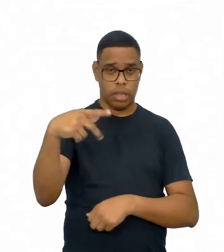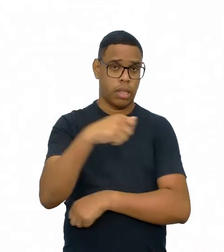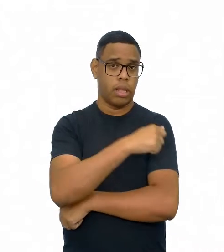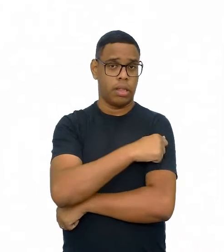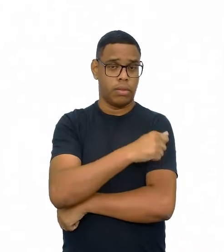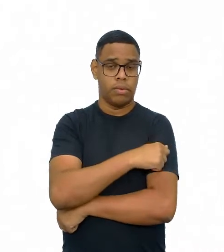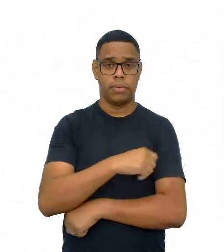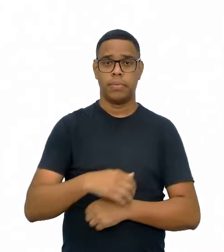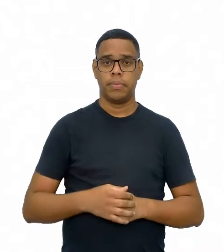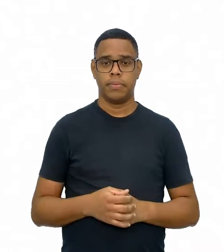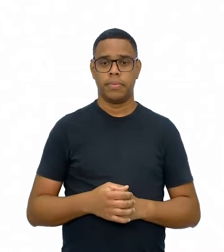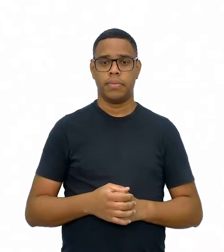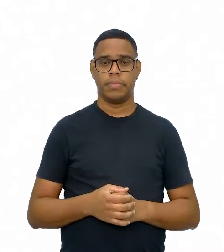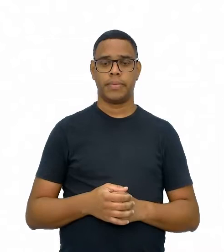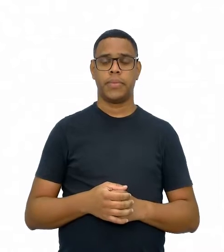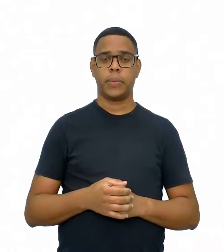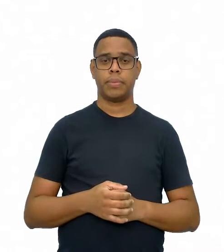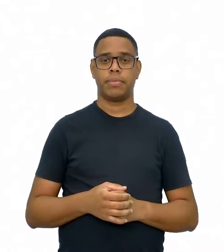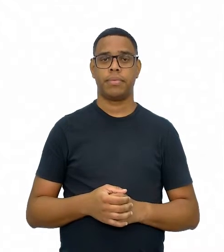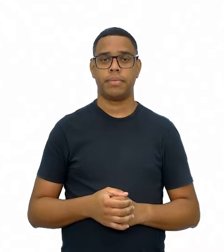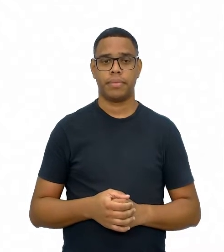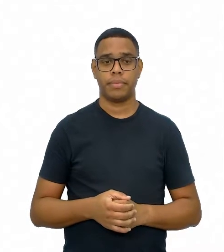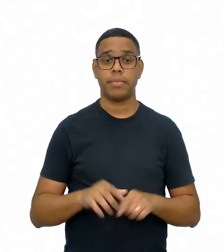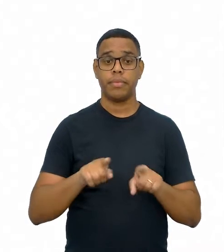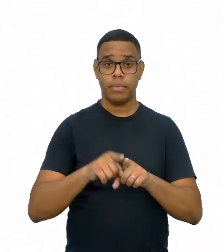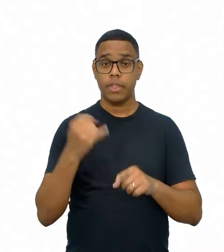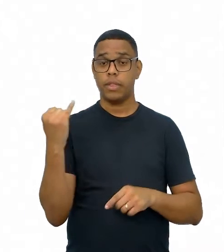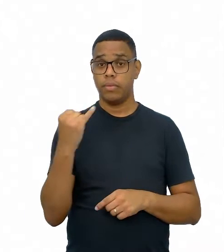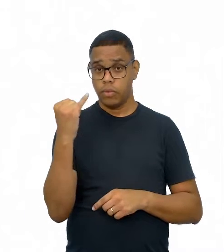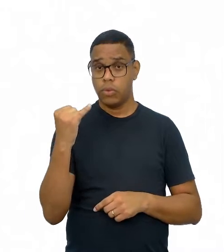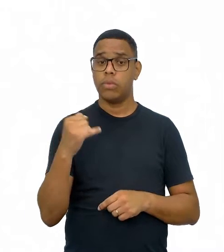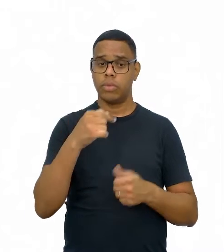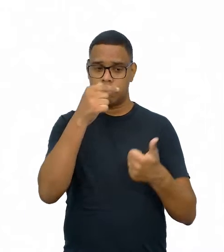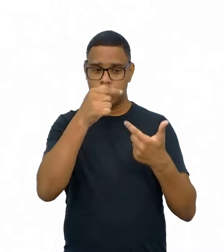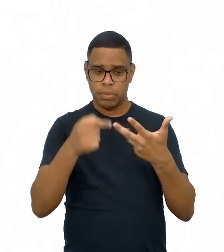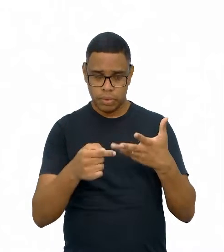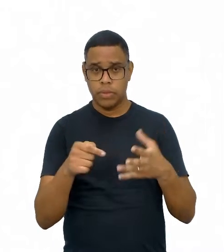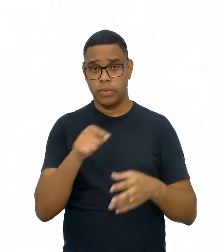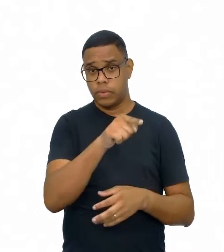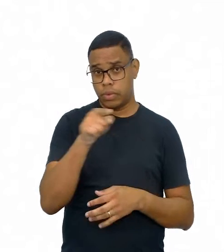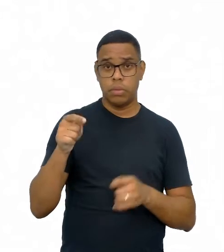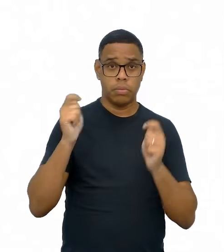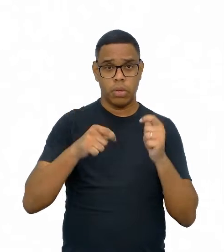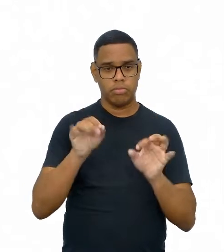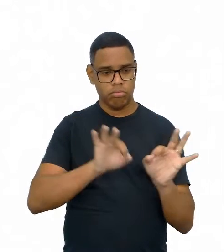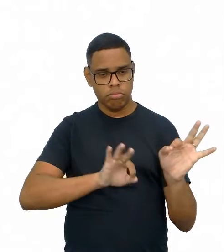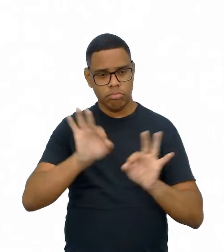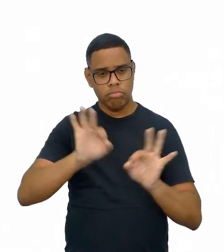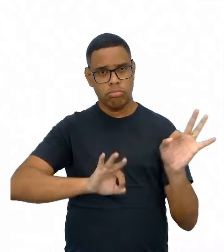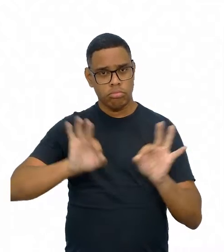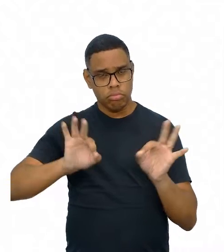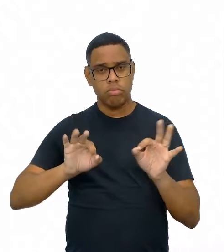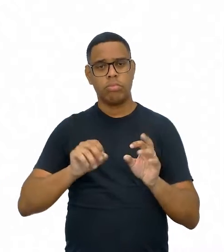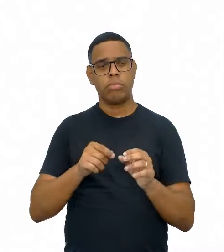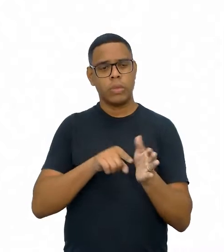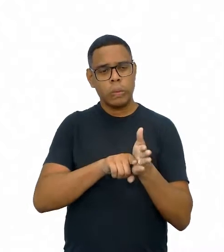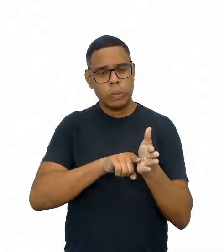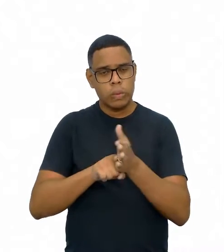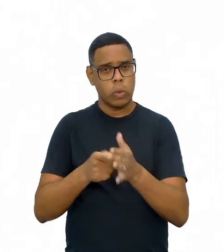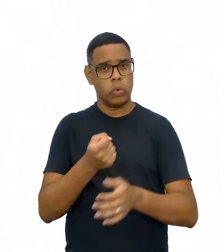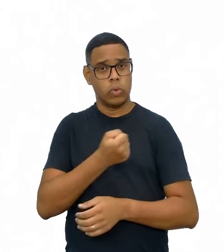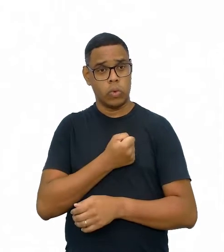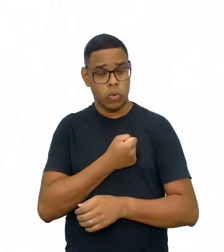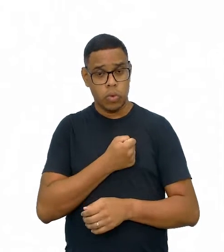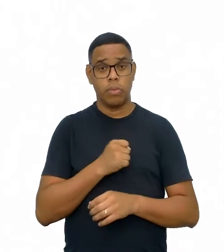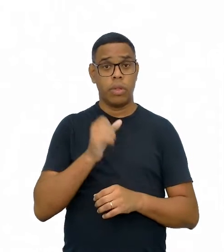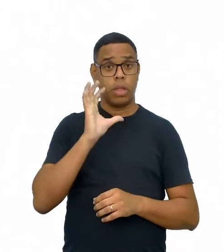alunos. E aí, é importante que, dentre esses instrumentos que você pode ter organizado, como a sondagem de números,